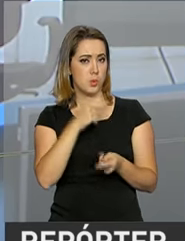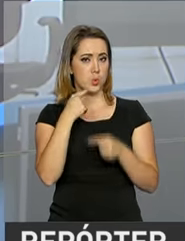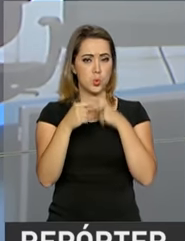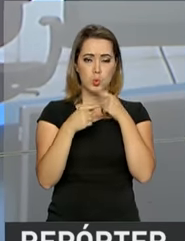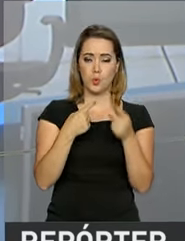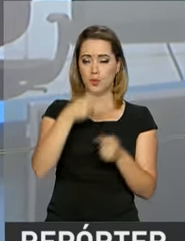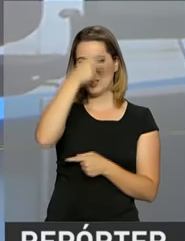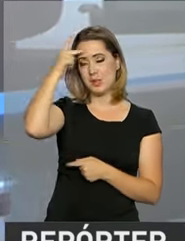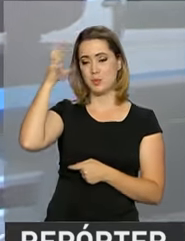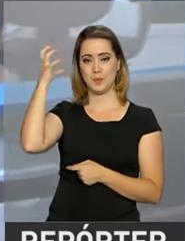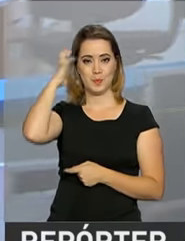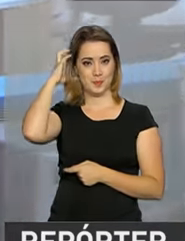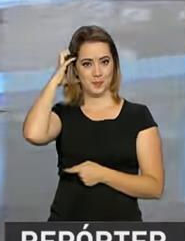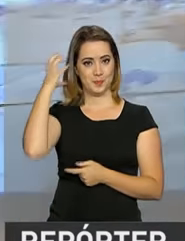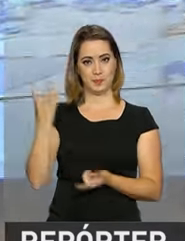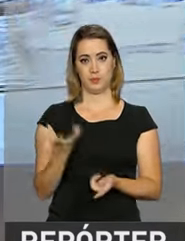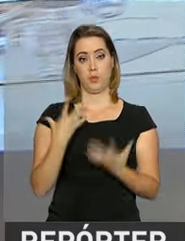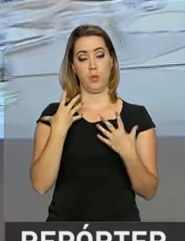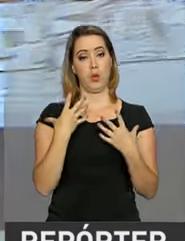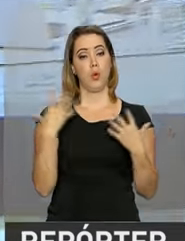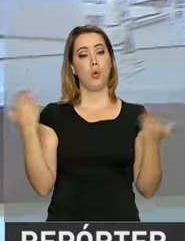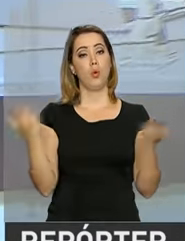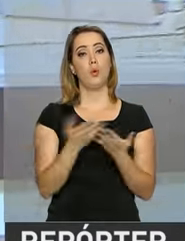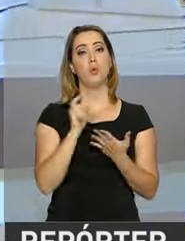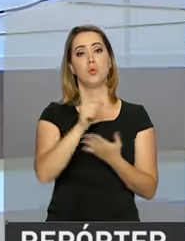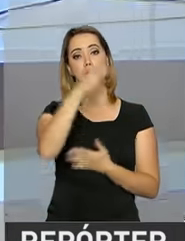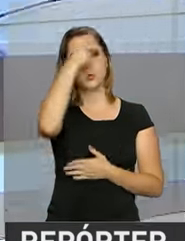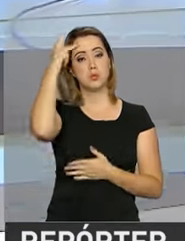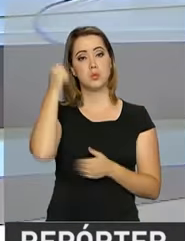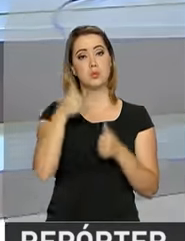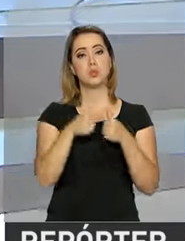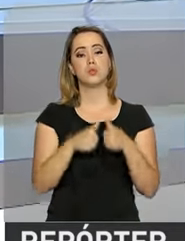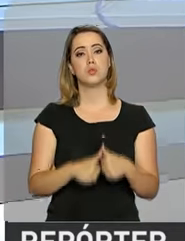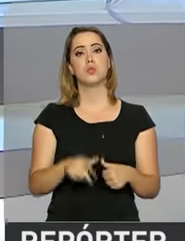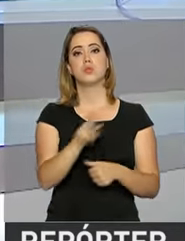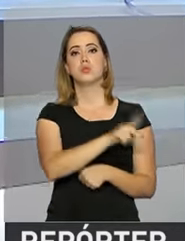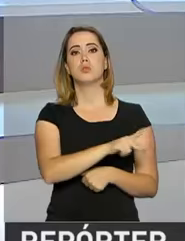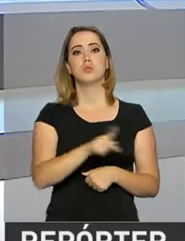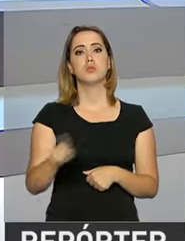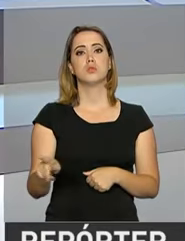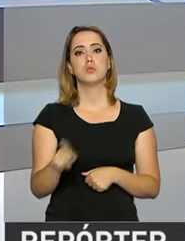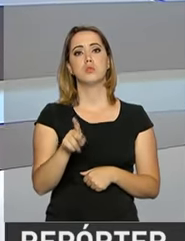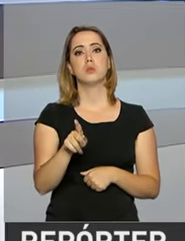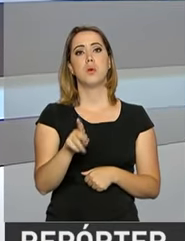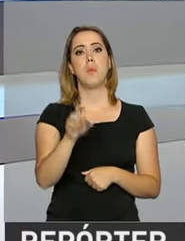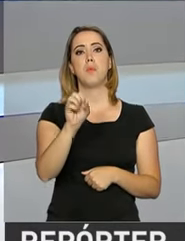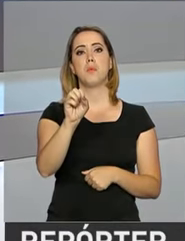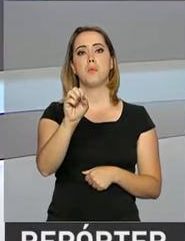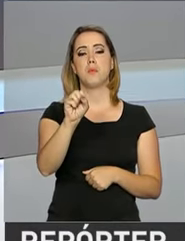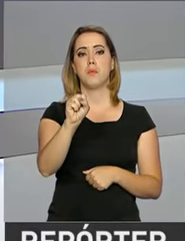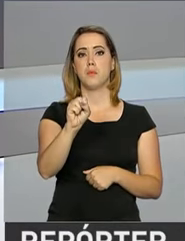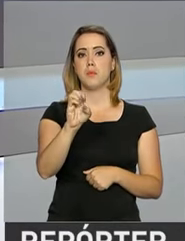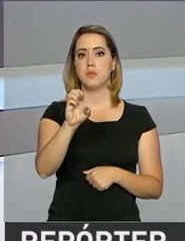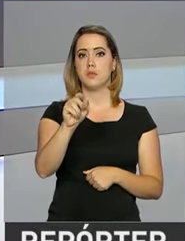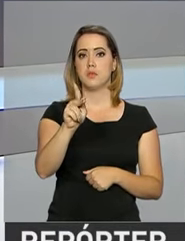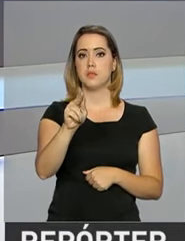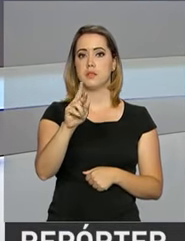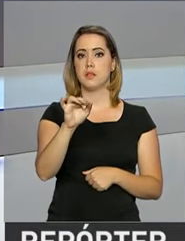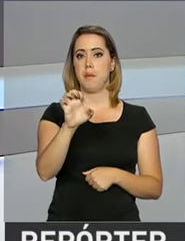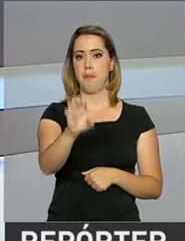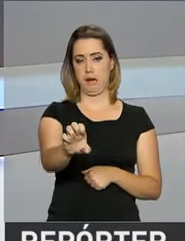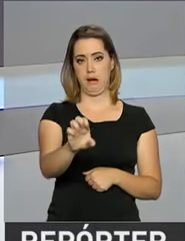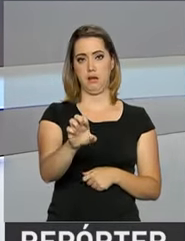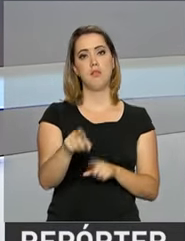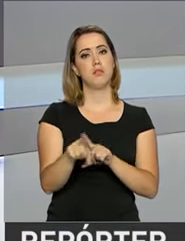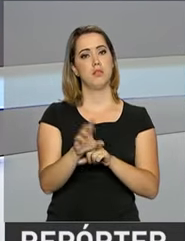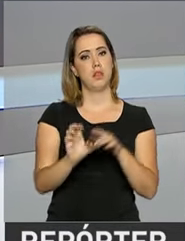ouvintes Hoje quem está nos estúdios da Voz do Brasil é o presidente do sebrai Guilherme afif Domingos ele